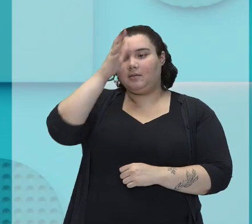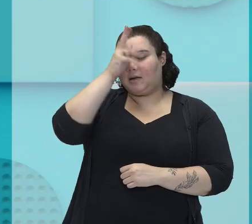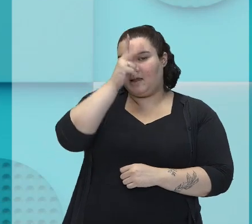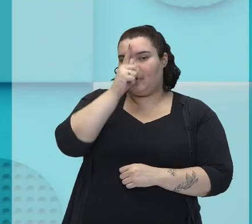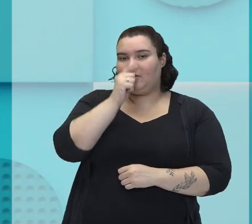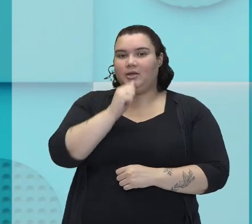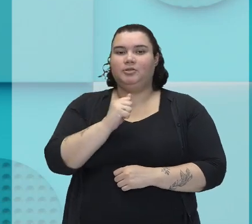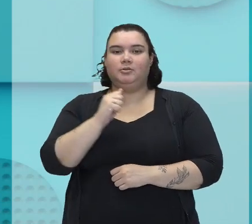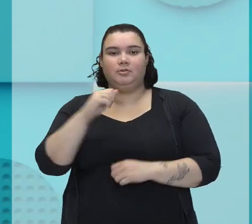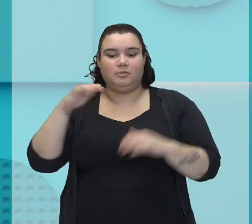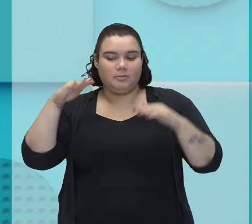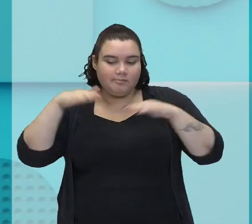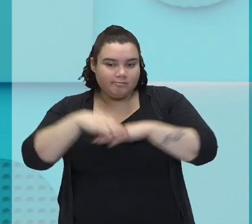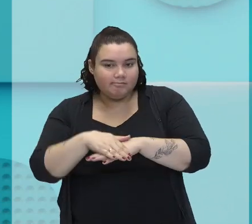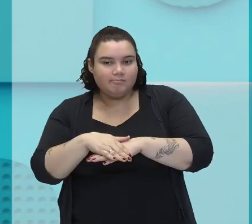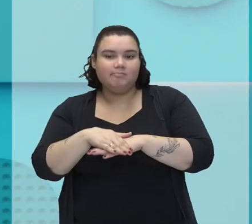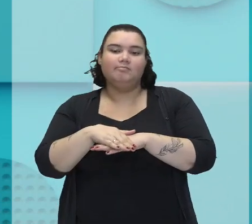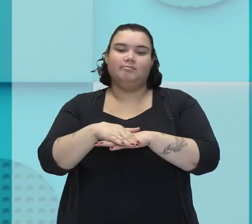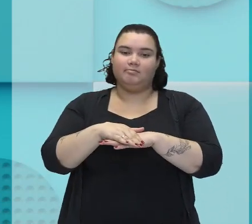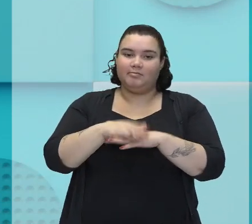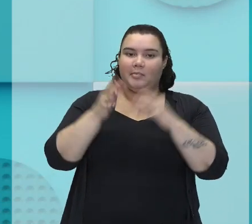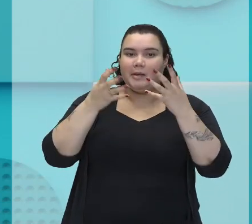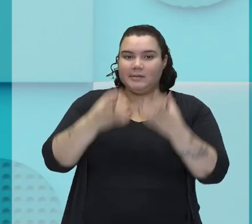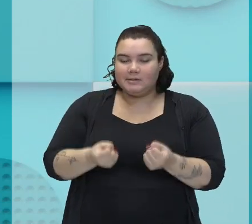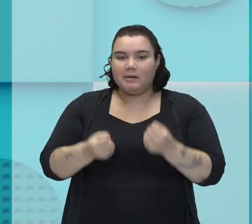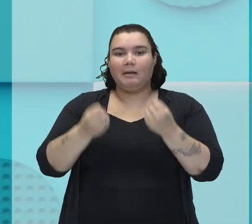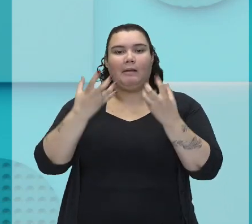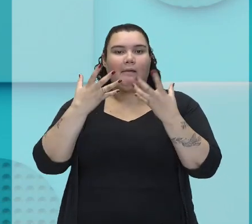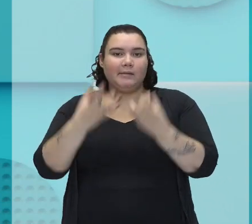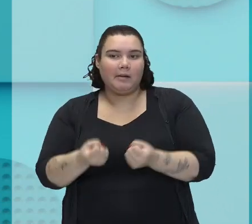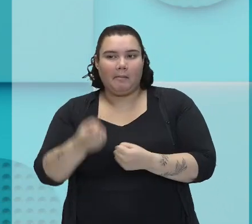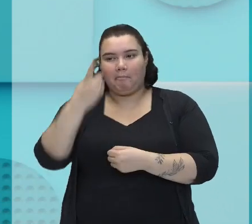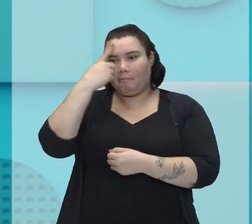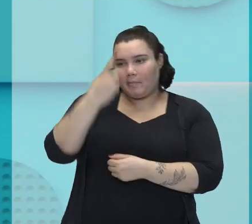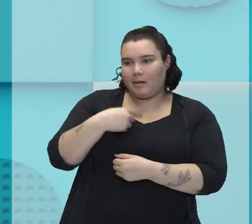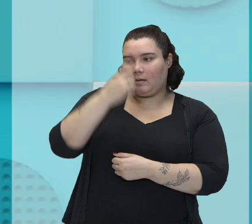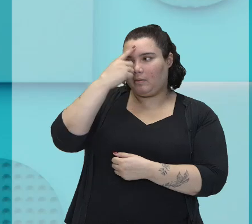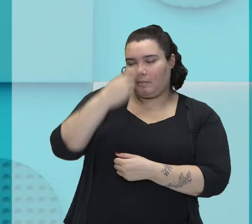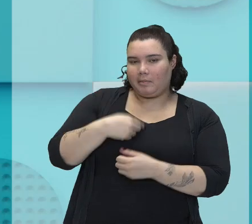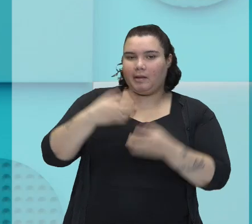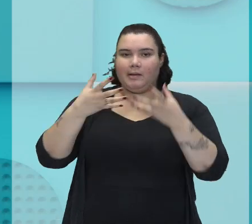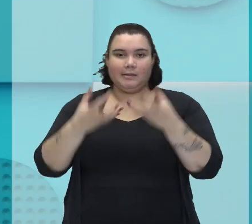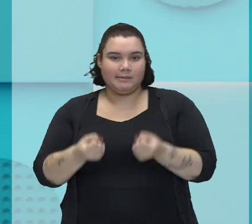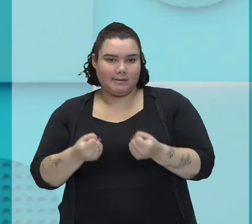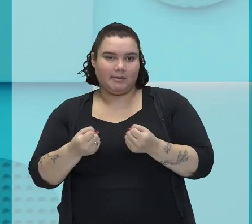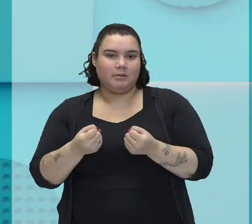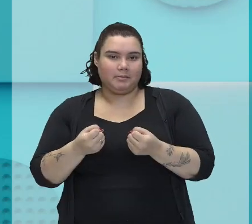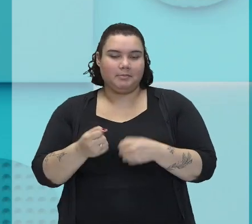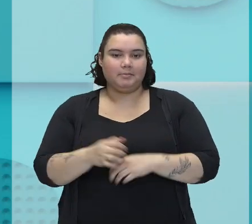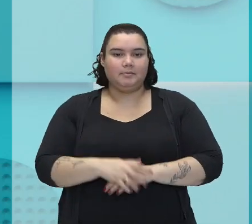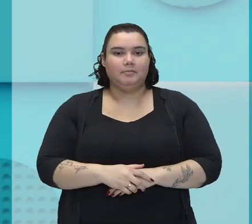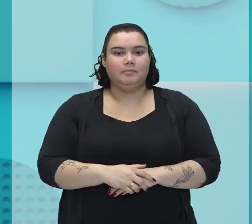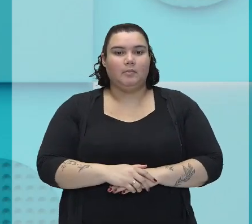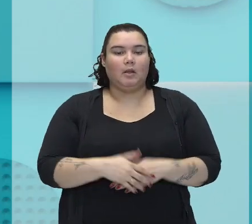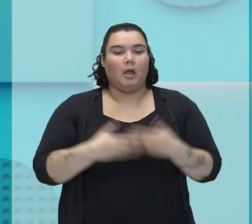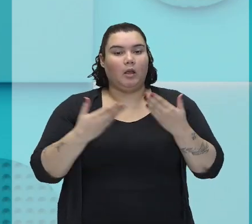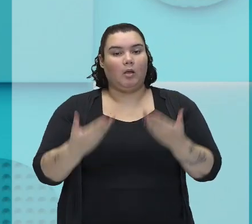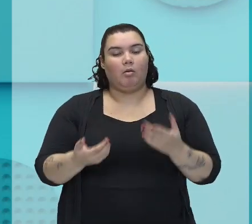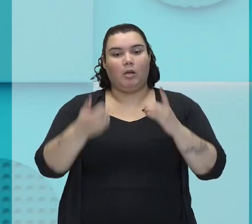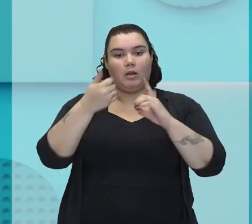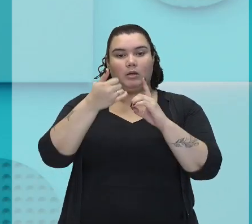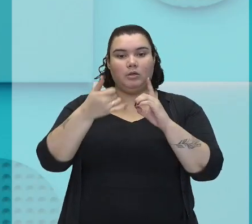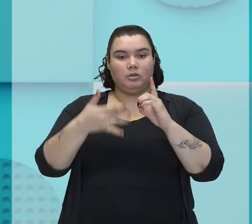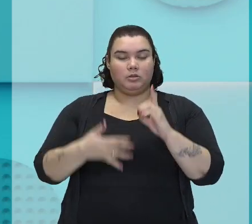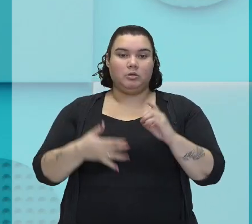né? Então, a gente tem aí que a descrição, ela pode ser uma